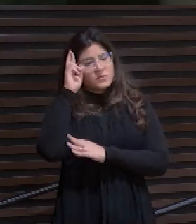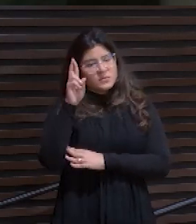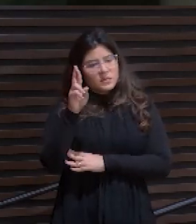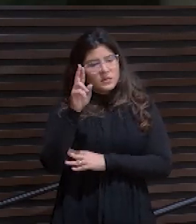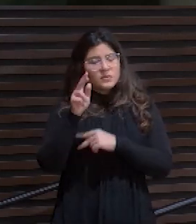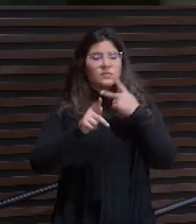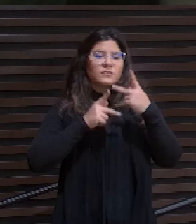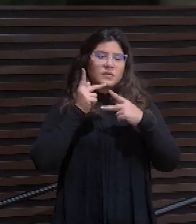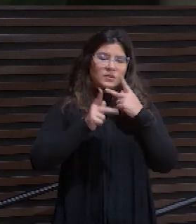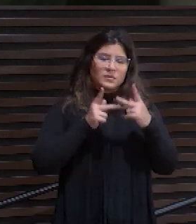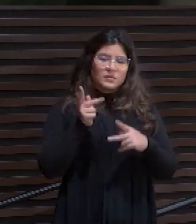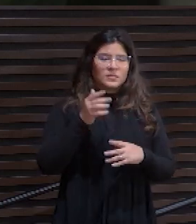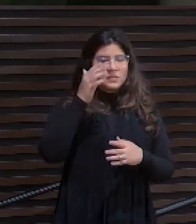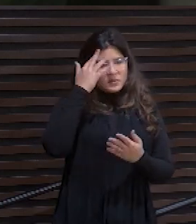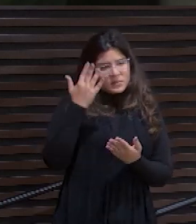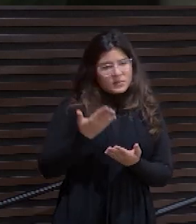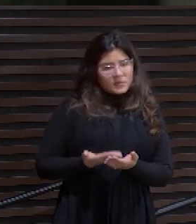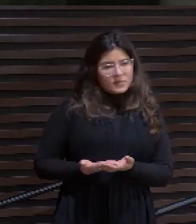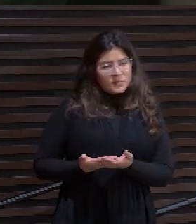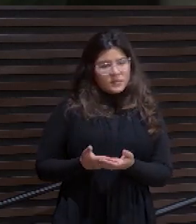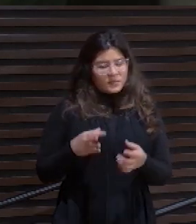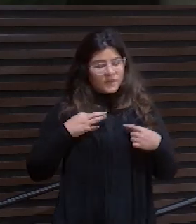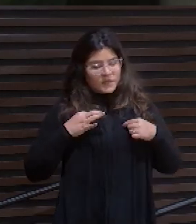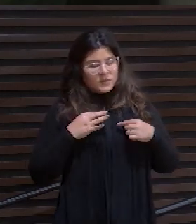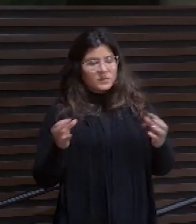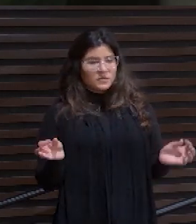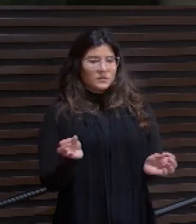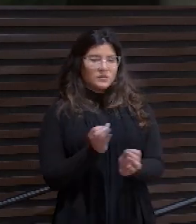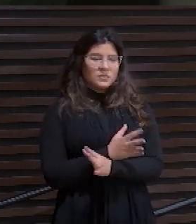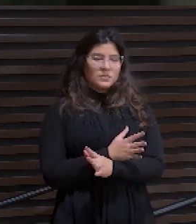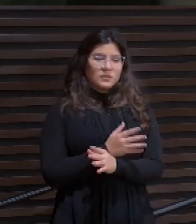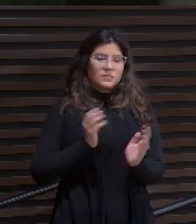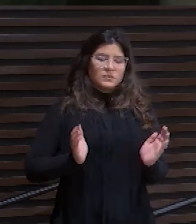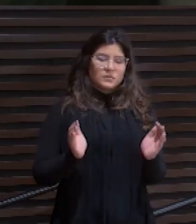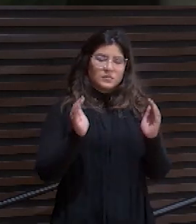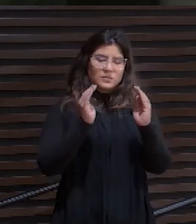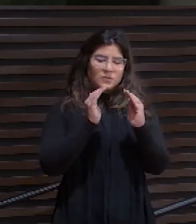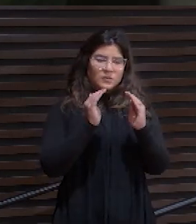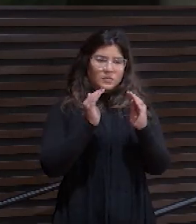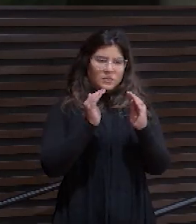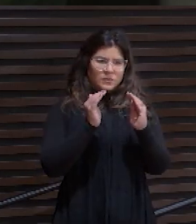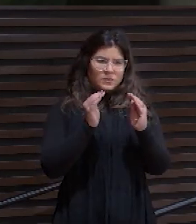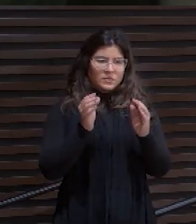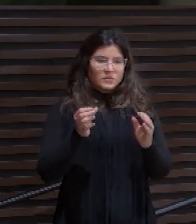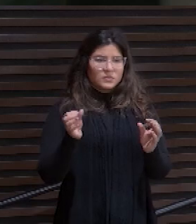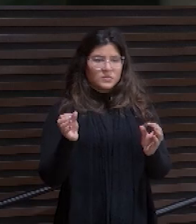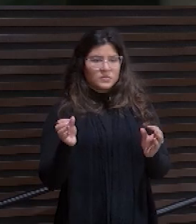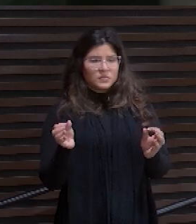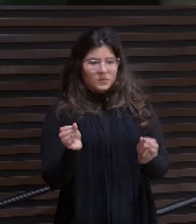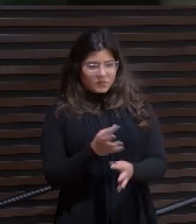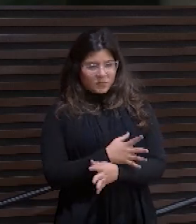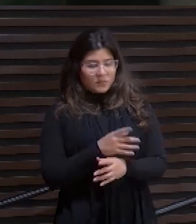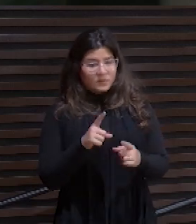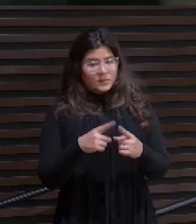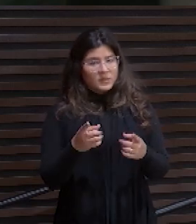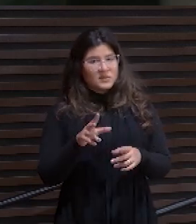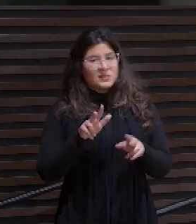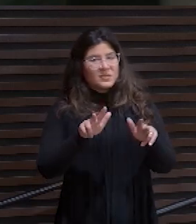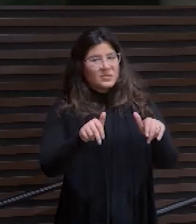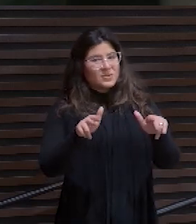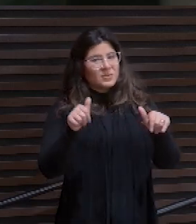se dizem com vestes novas e se dizem odres novos, mas nunca mudaram em